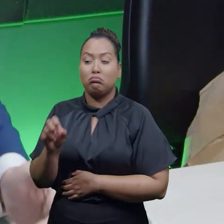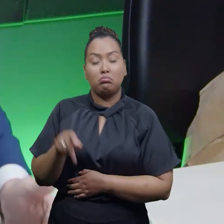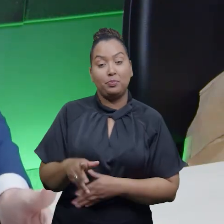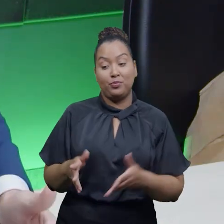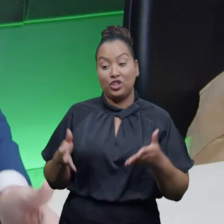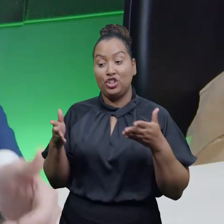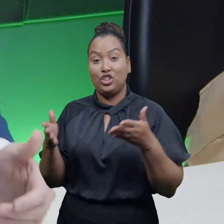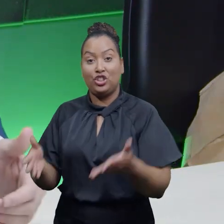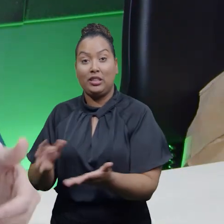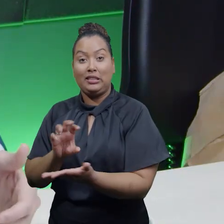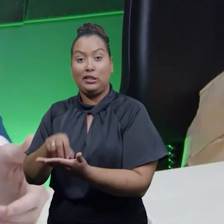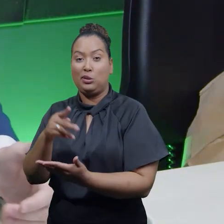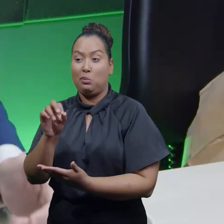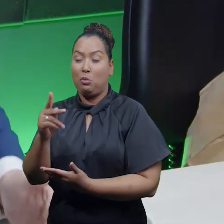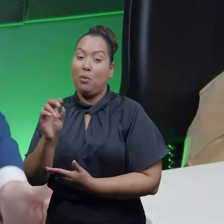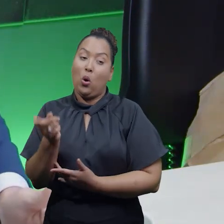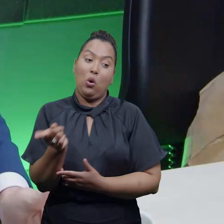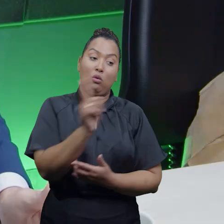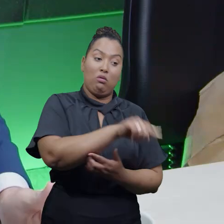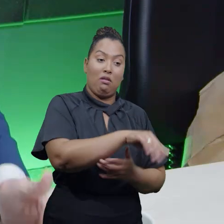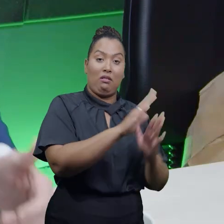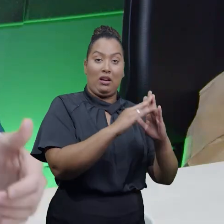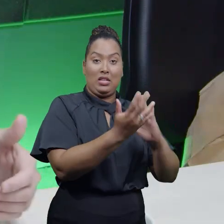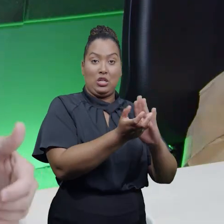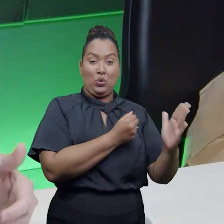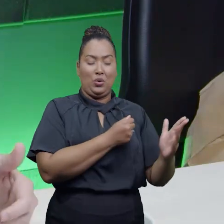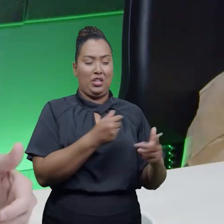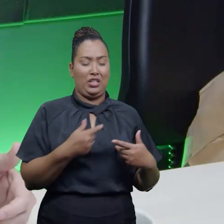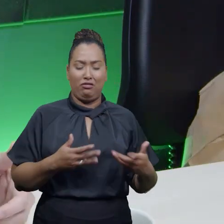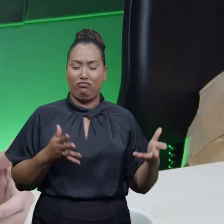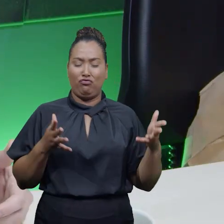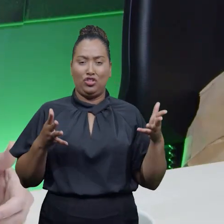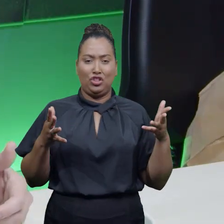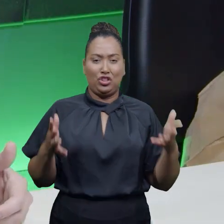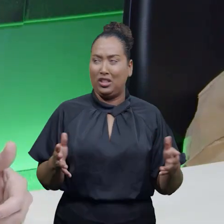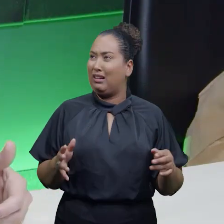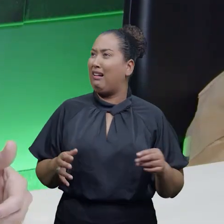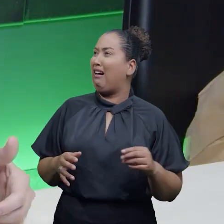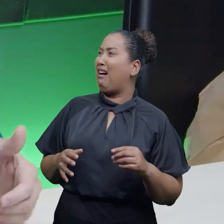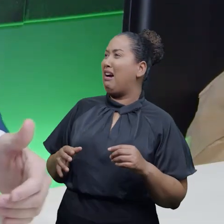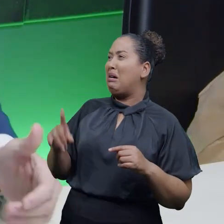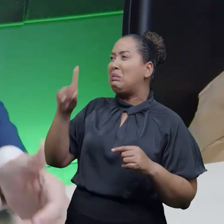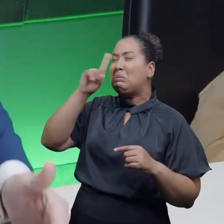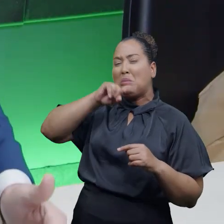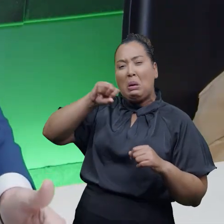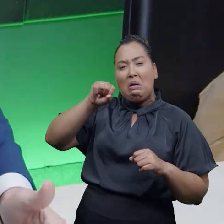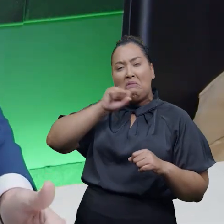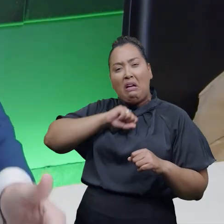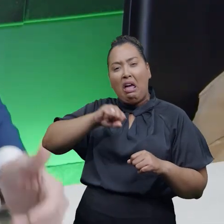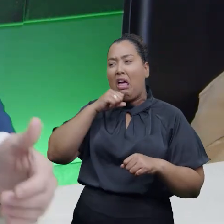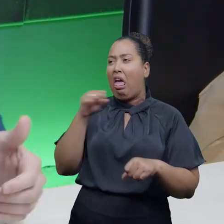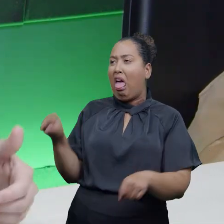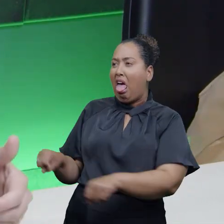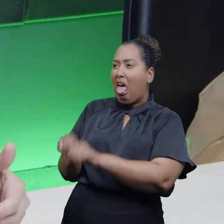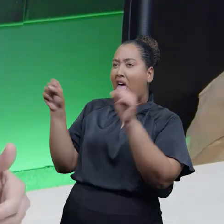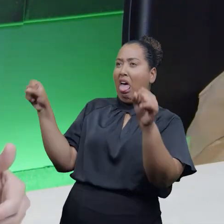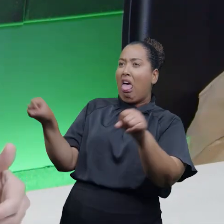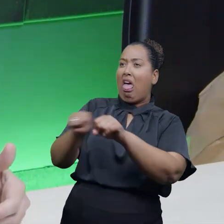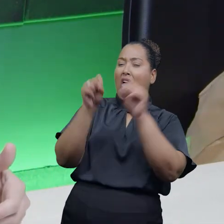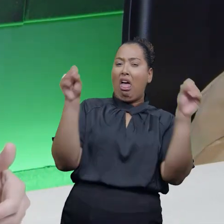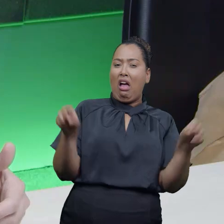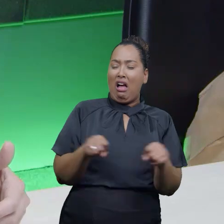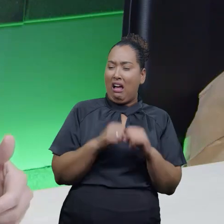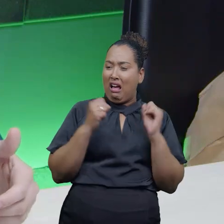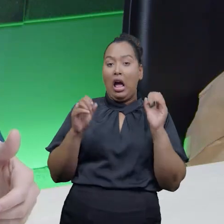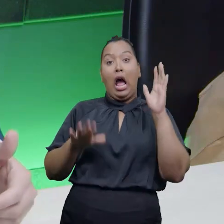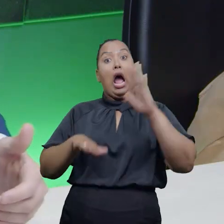situação de rua chega no Centro Pop ou chega numa casa de acolhida e se depara com uma estrutura defasada, se depara